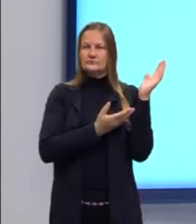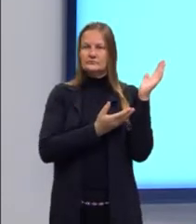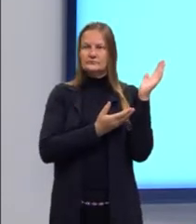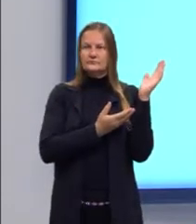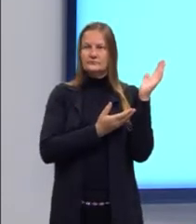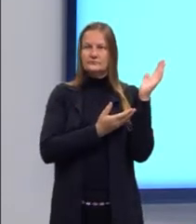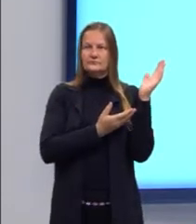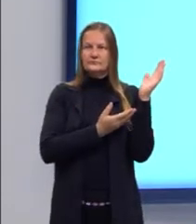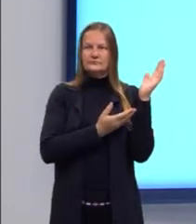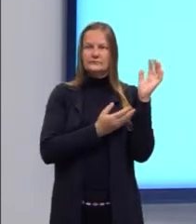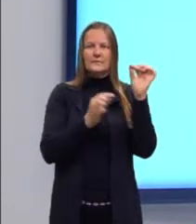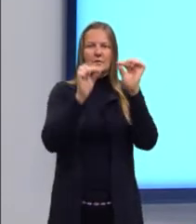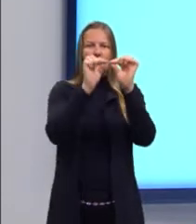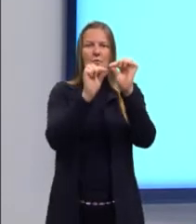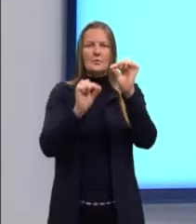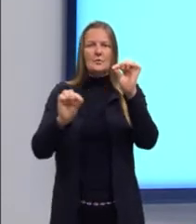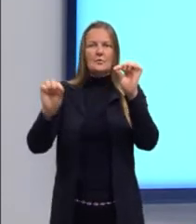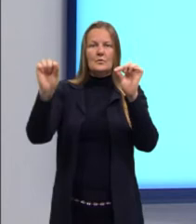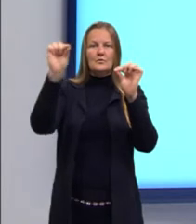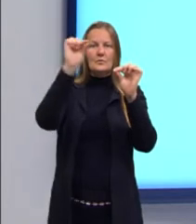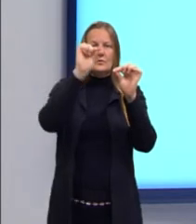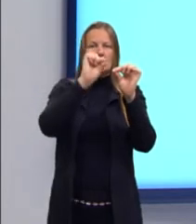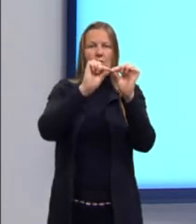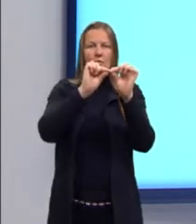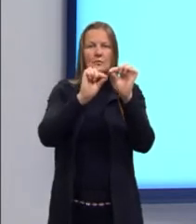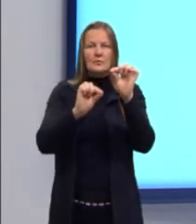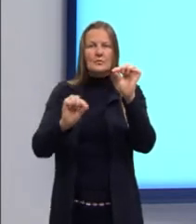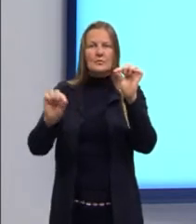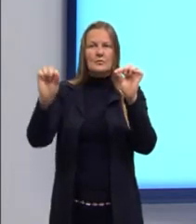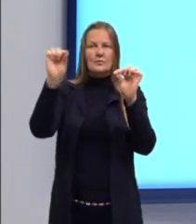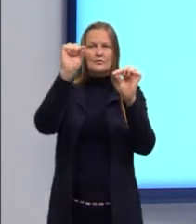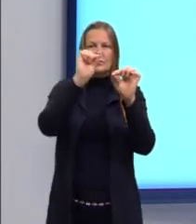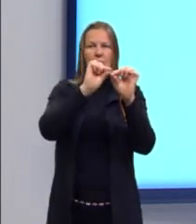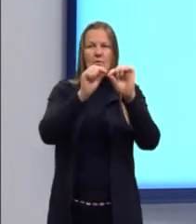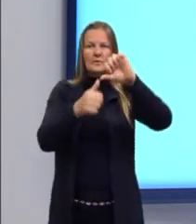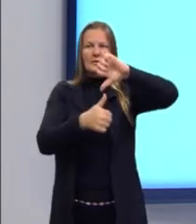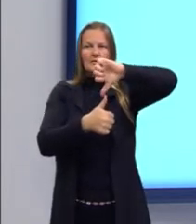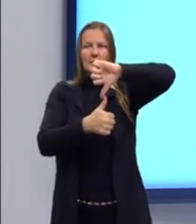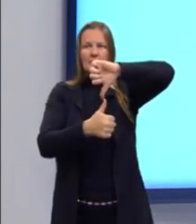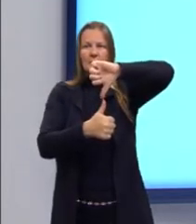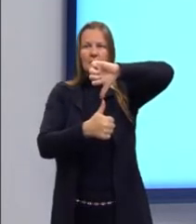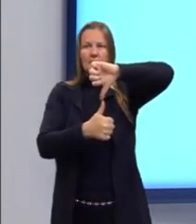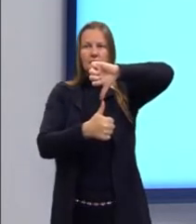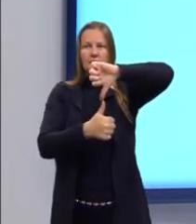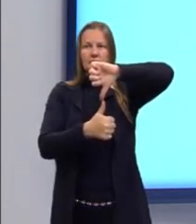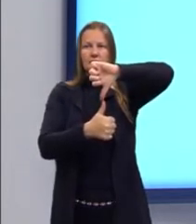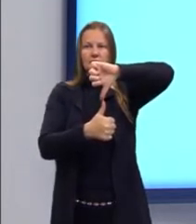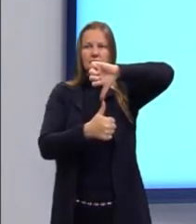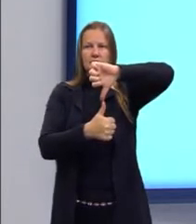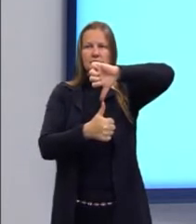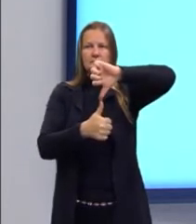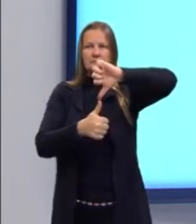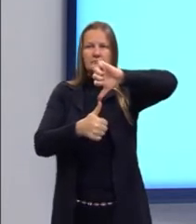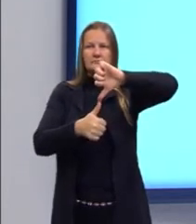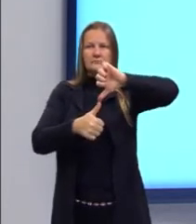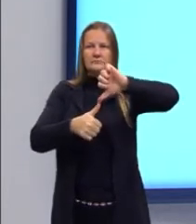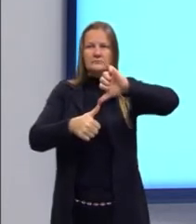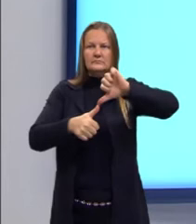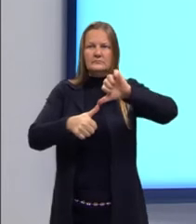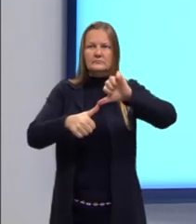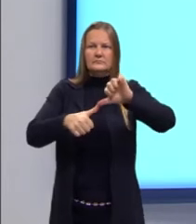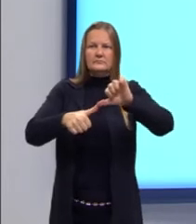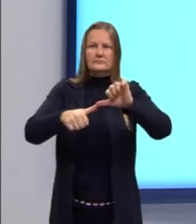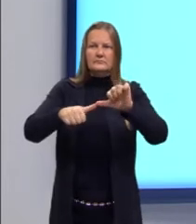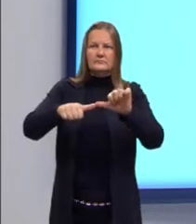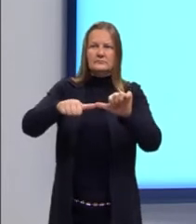arcos notáveis o que que nós identificamos então nessa aula nós vimos que nós temos os nossos ângulos